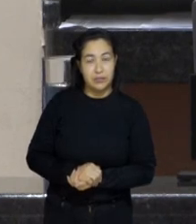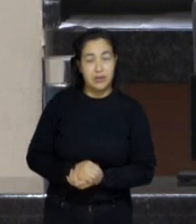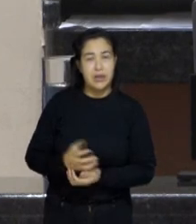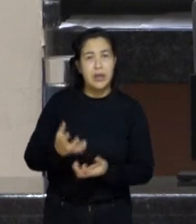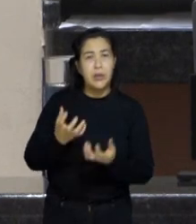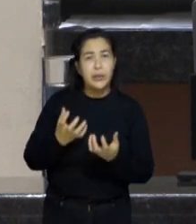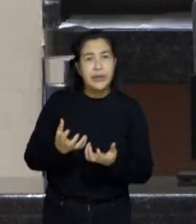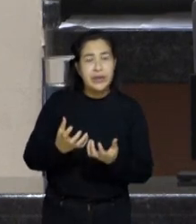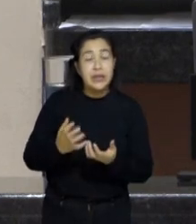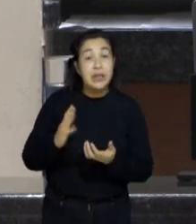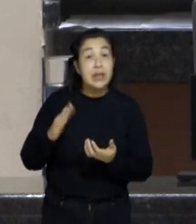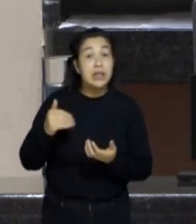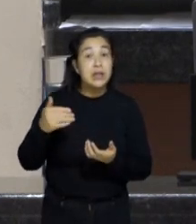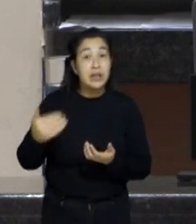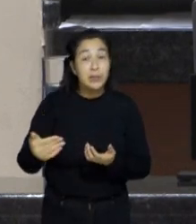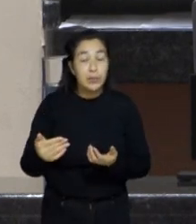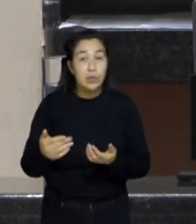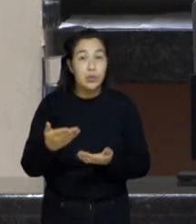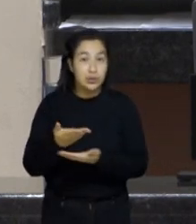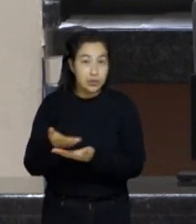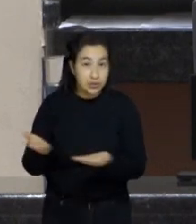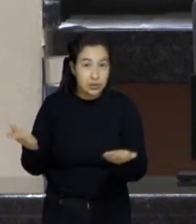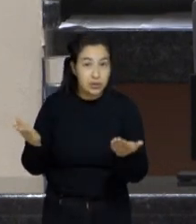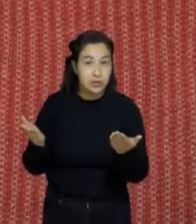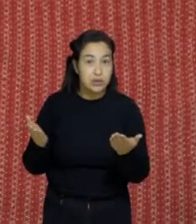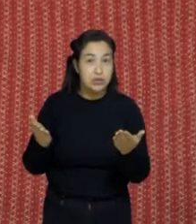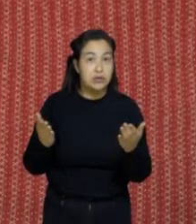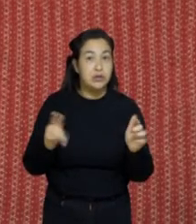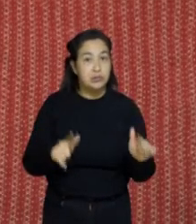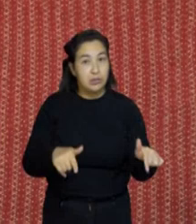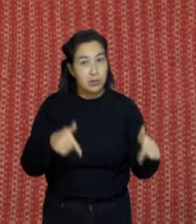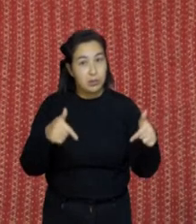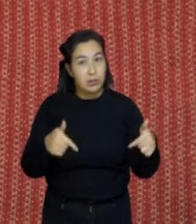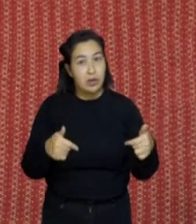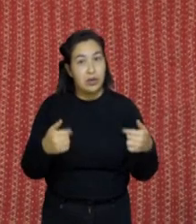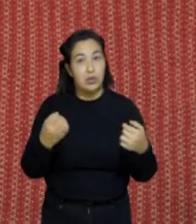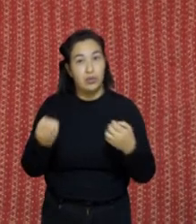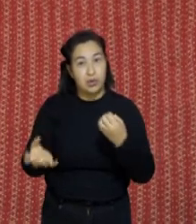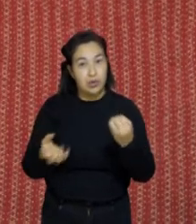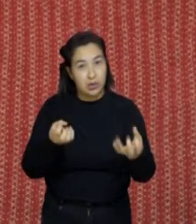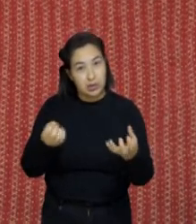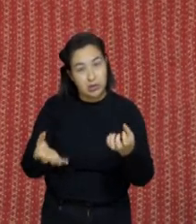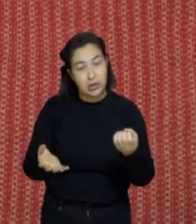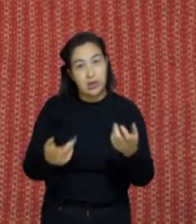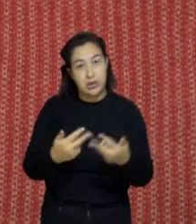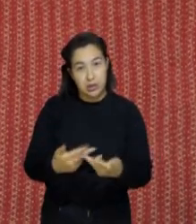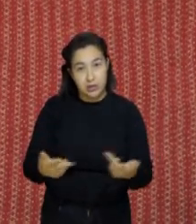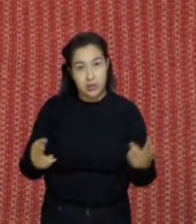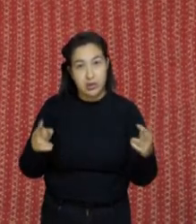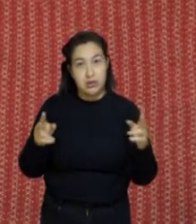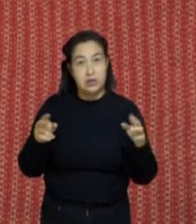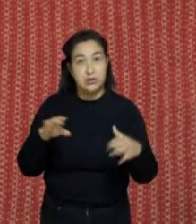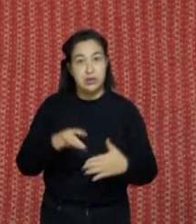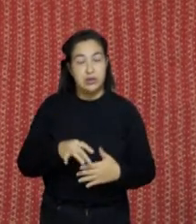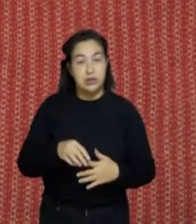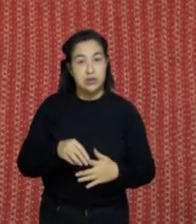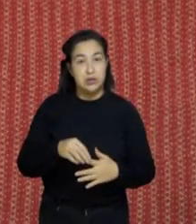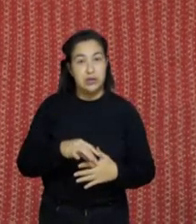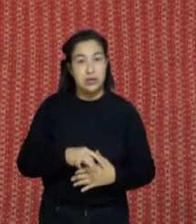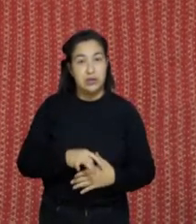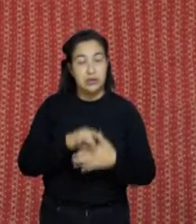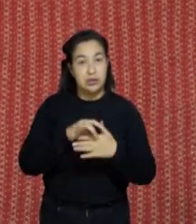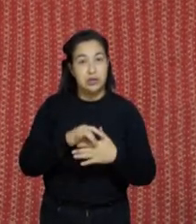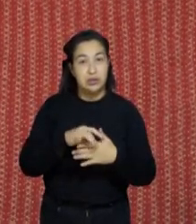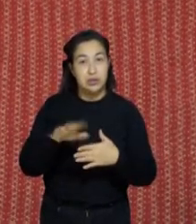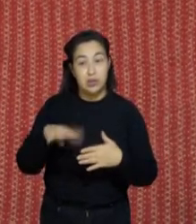que depois, quando os nossos homenageados recebessem aqui o seu título, de que os nossos deputados